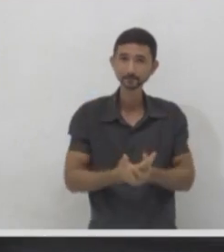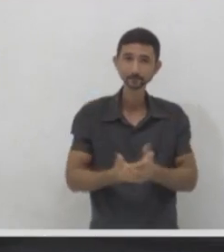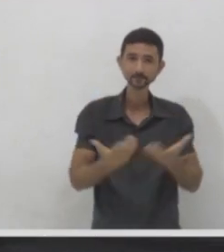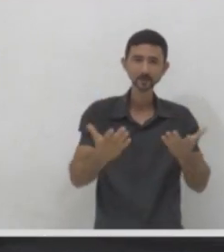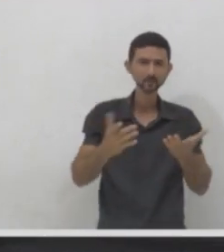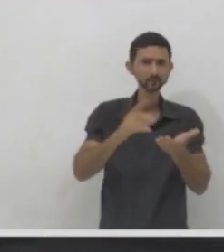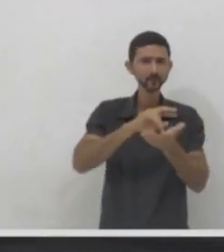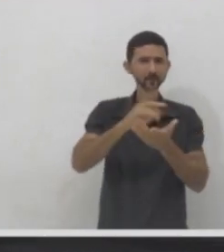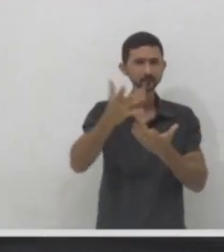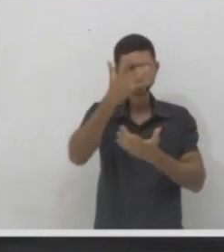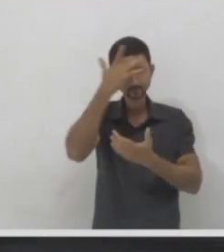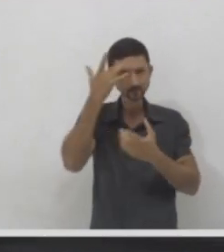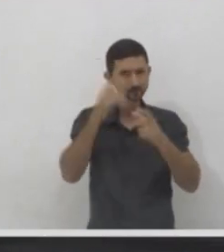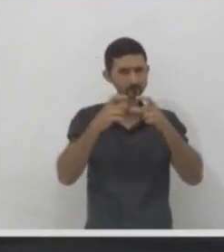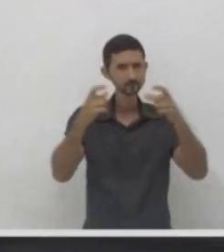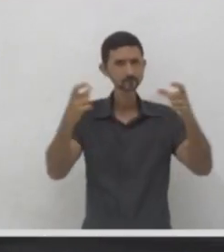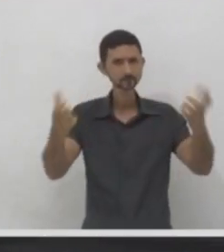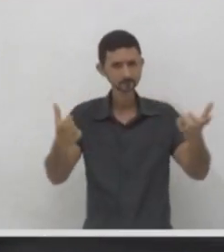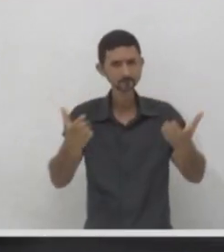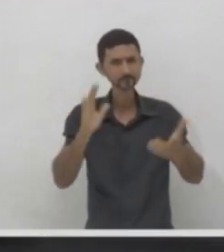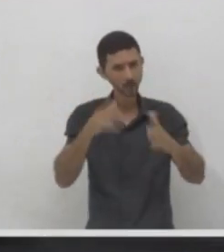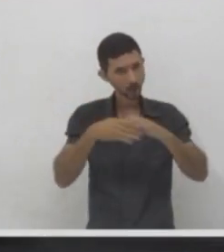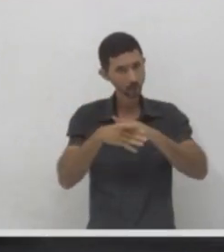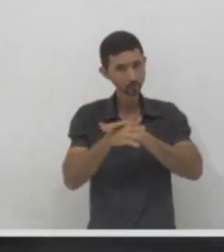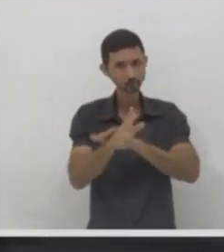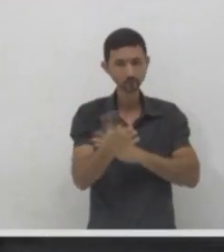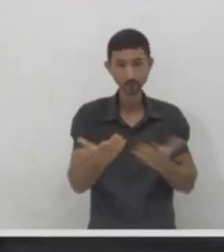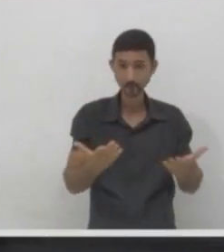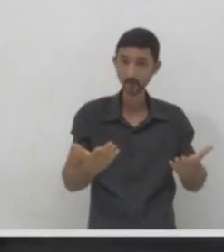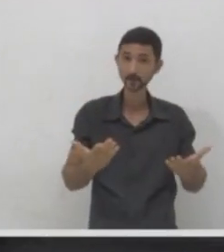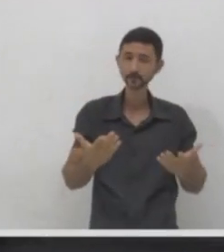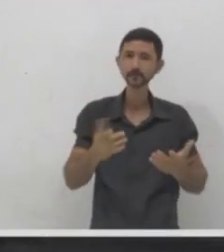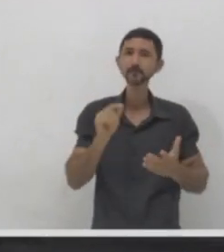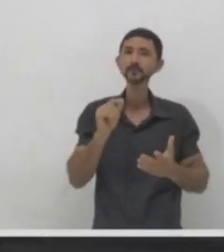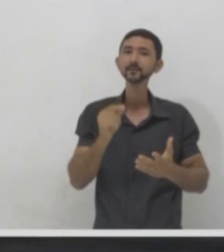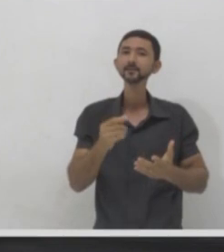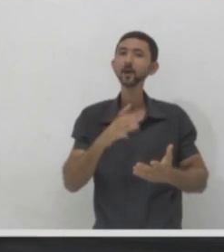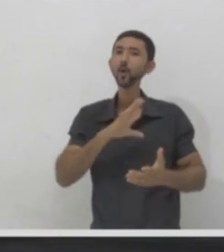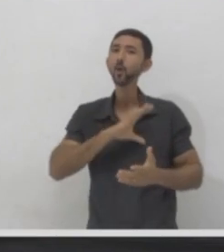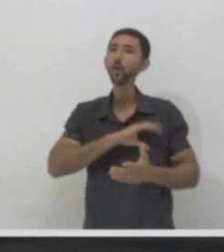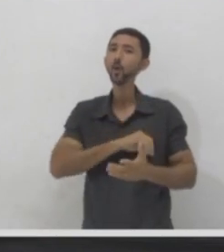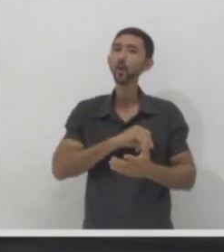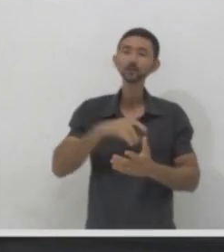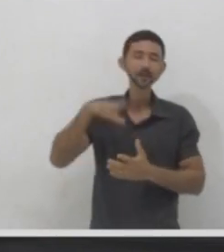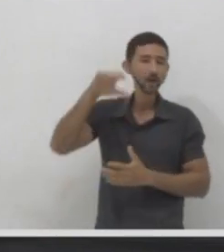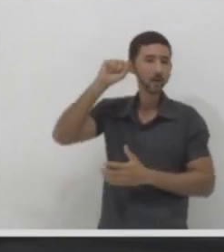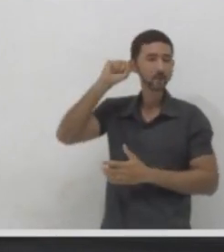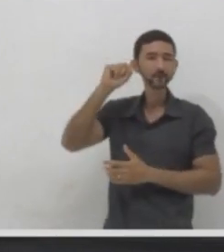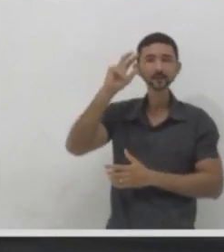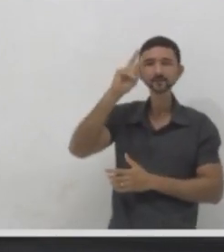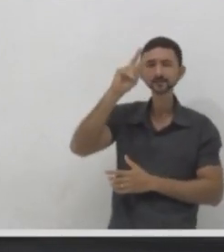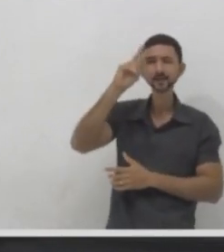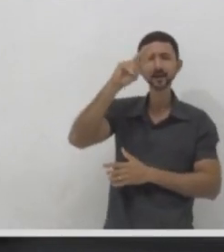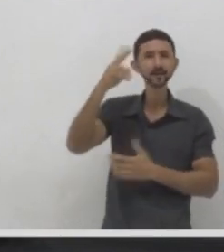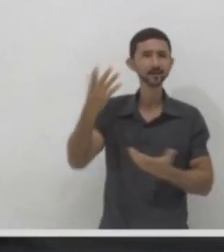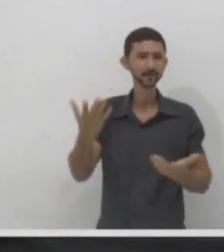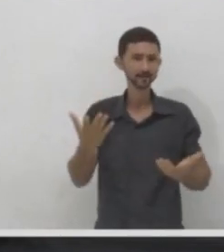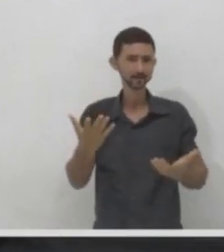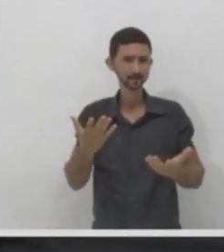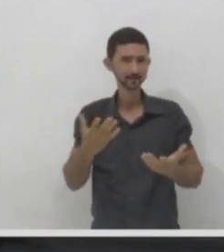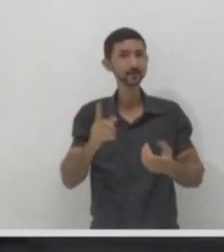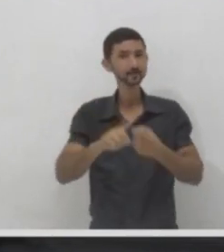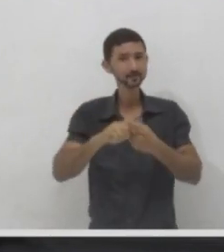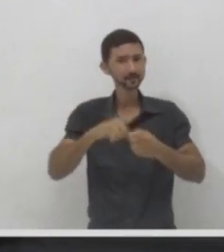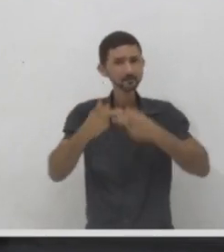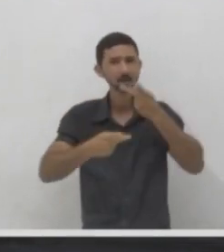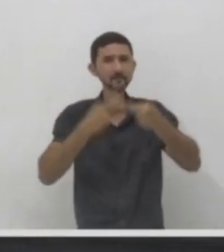maioria de vocês está bastante acostumado. Afinal de contas, quem não gosta de ouvir uma boa história? E de contar